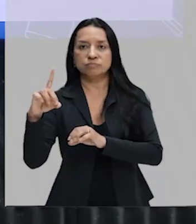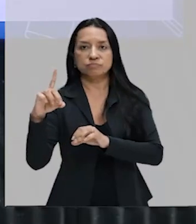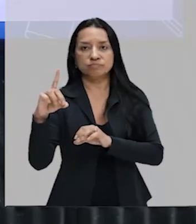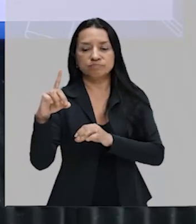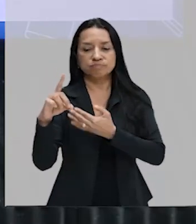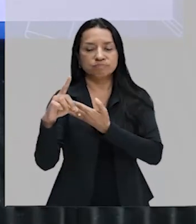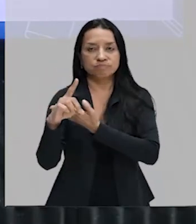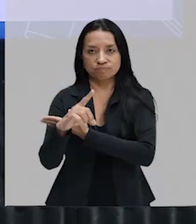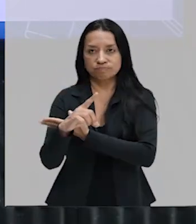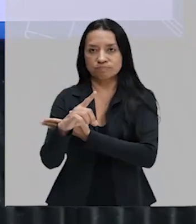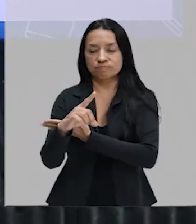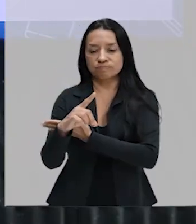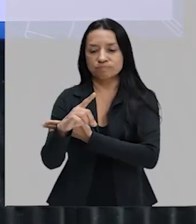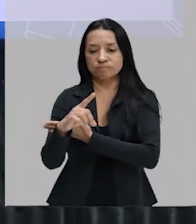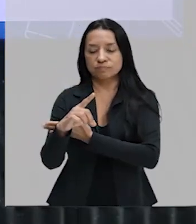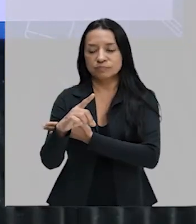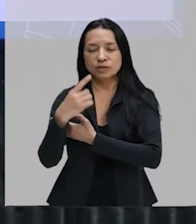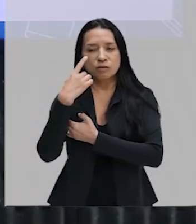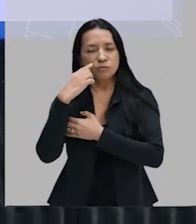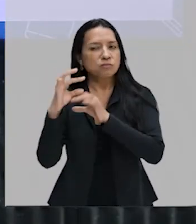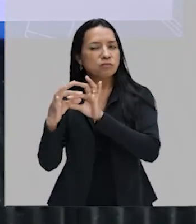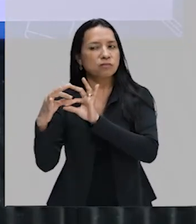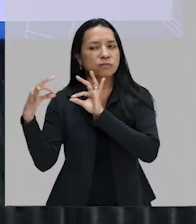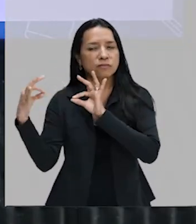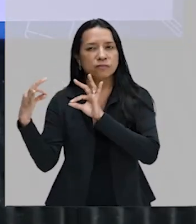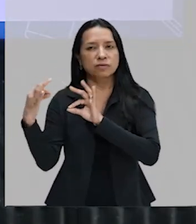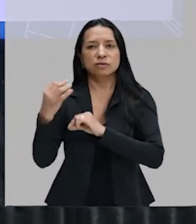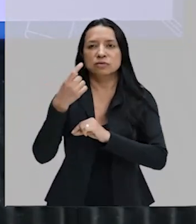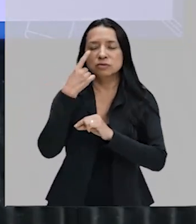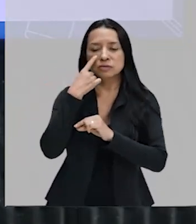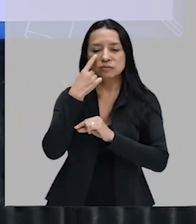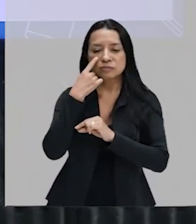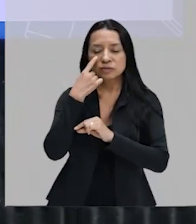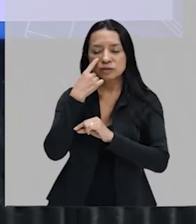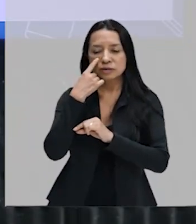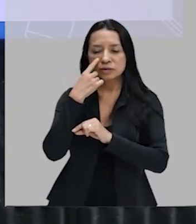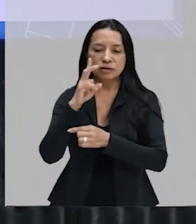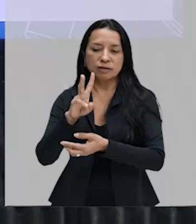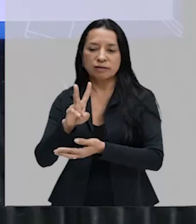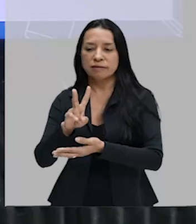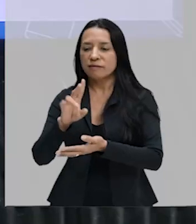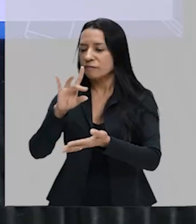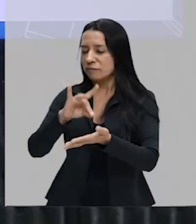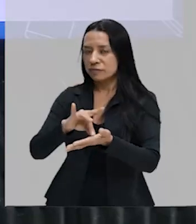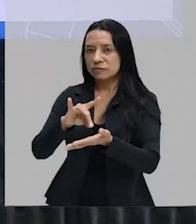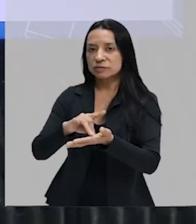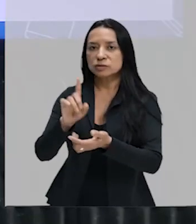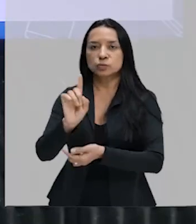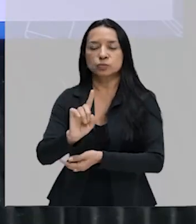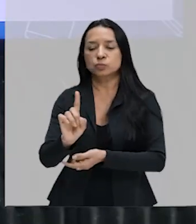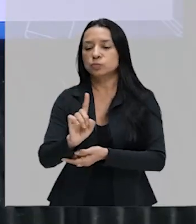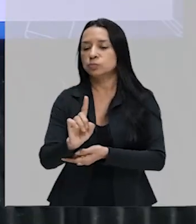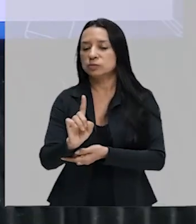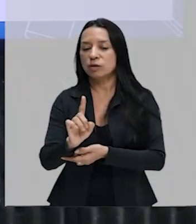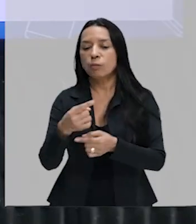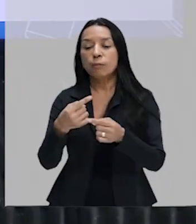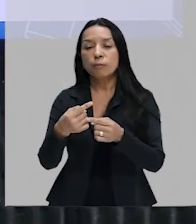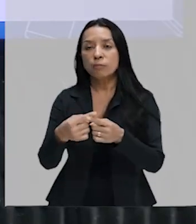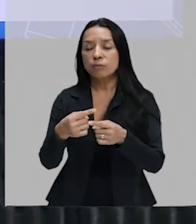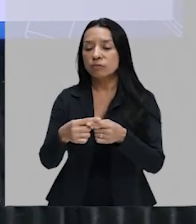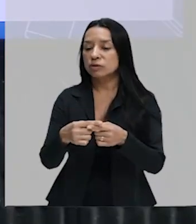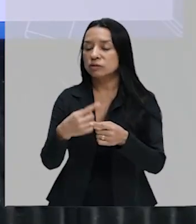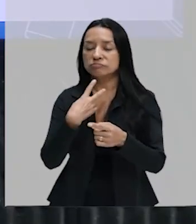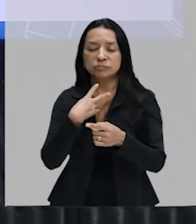aqui, numa primeira vista, você olhe e diga, verdadeiro, mas lógico que não. Sabe por quê que eu não vou poder usar